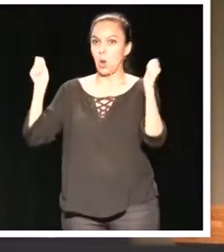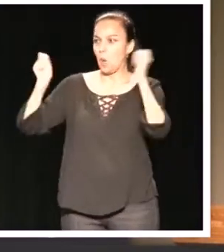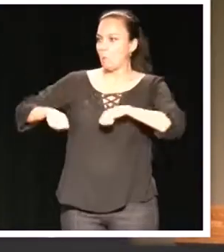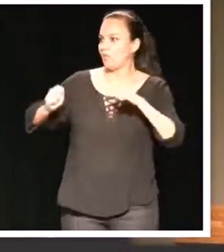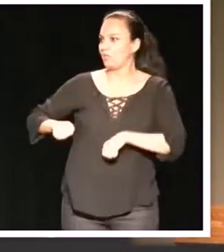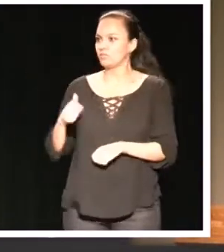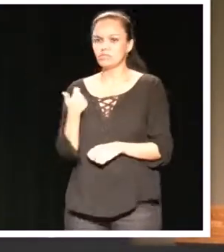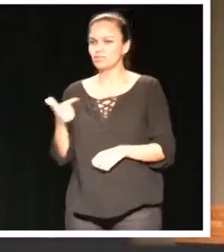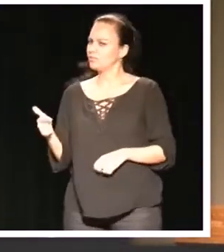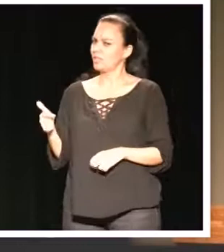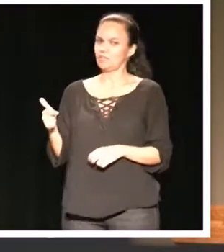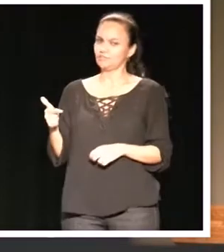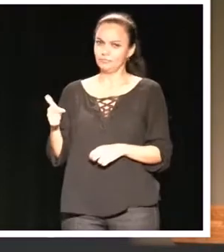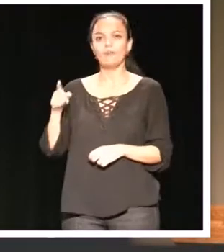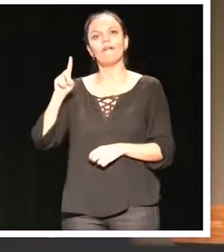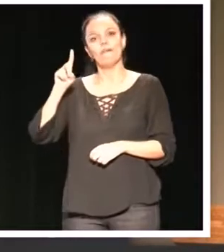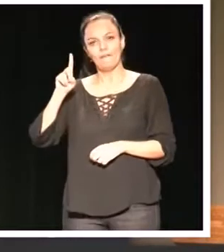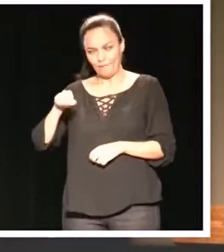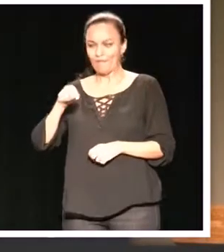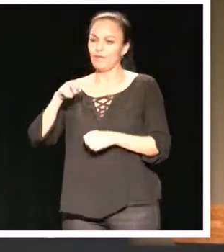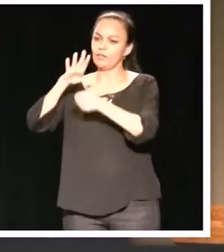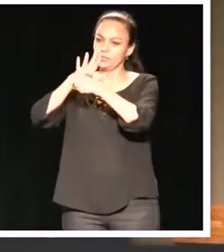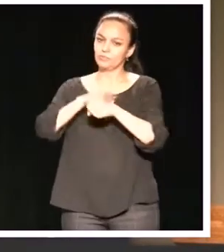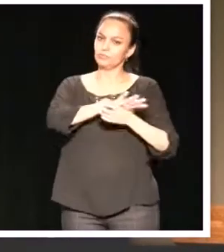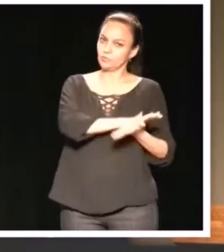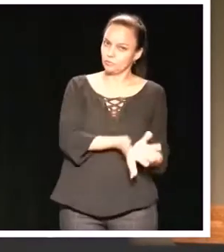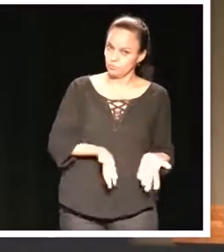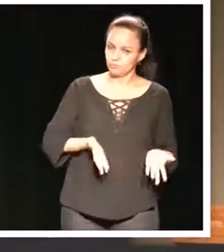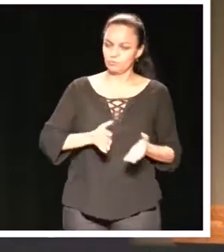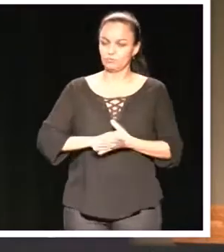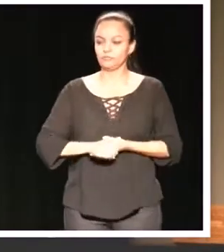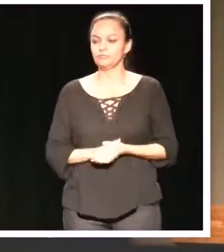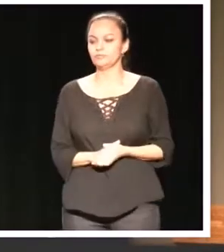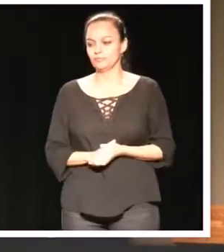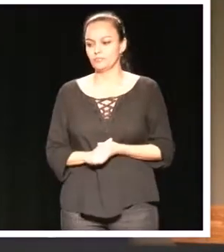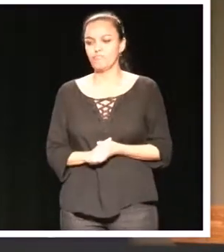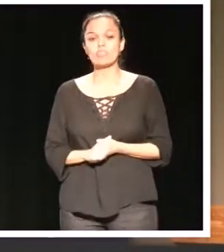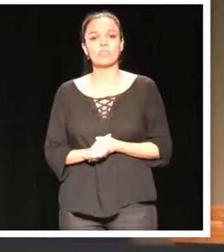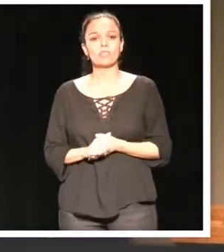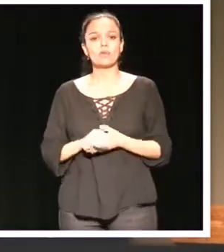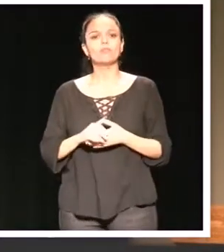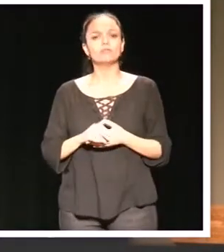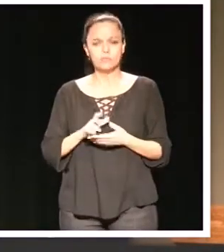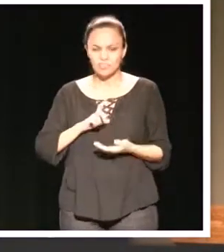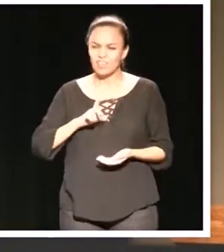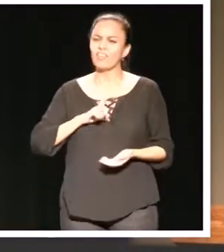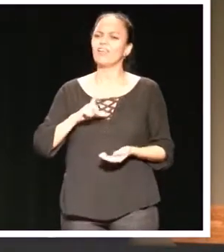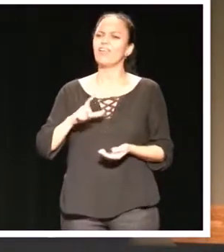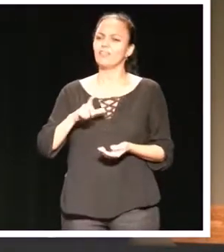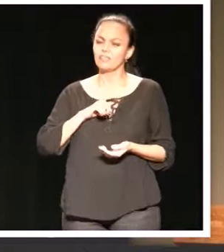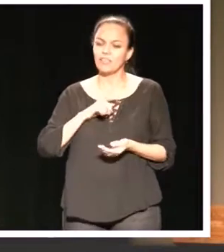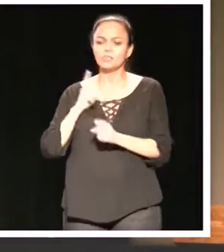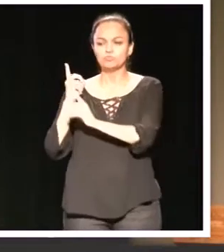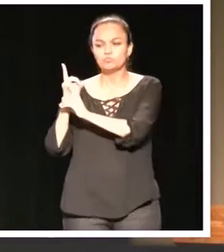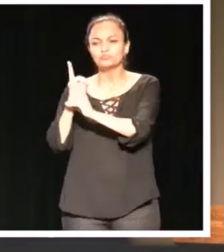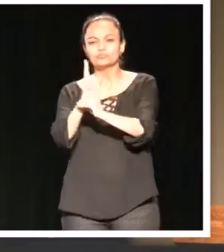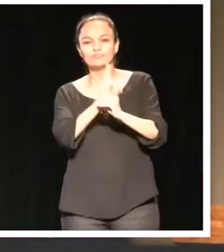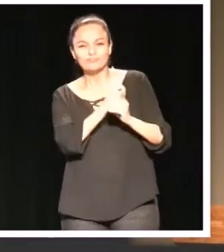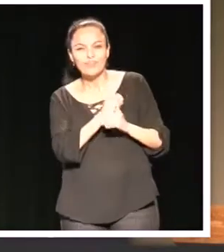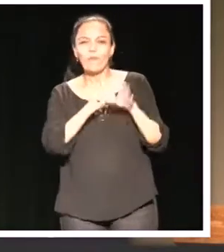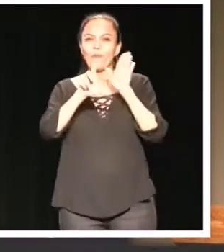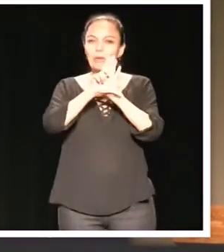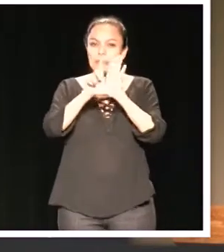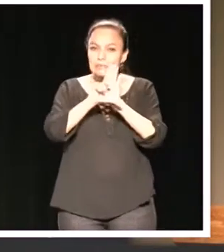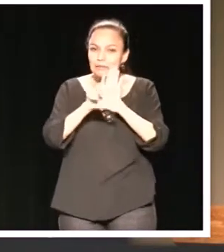problema de discriminação. Tem muito disso por todo o que é canto, e principalmente nas legislações referidas à